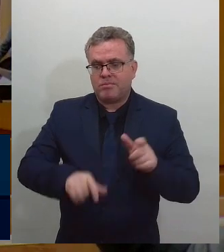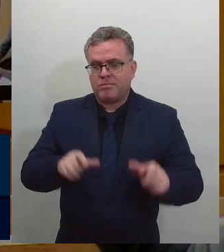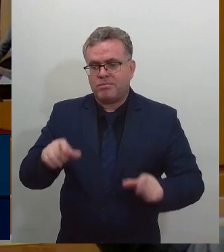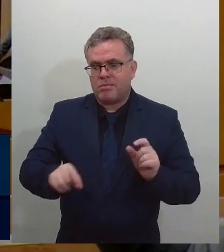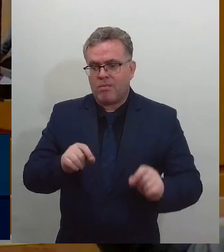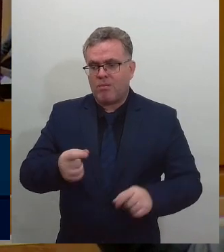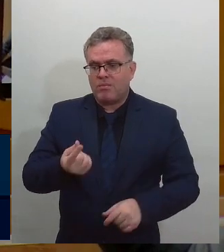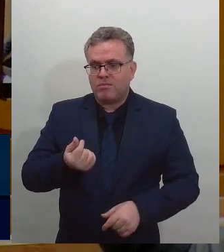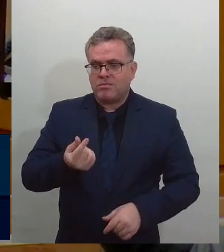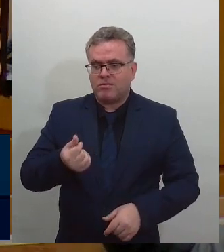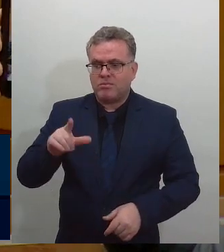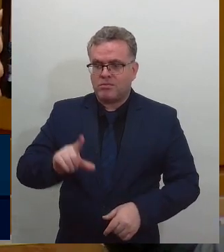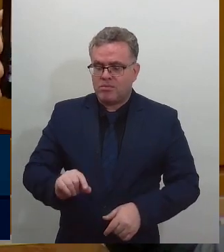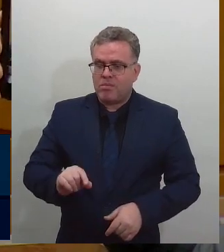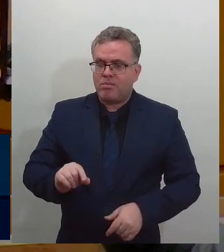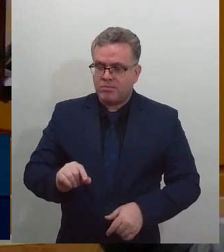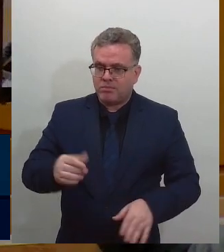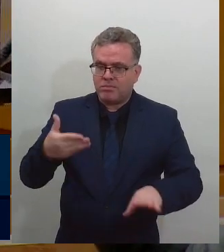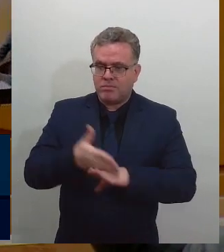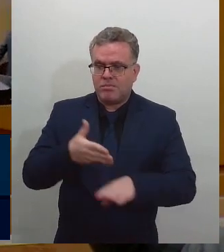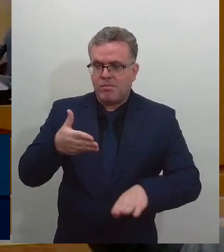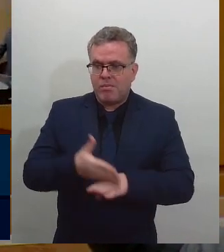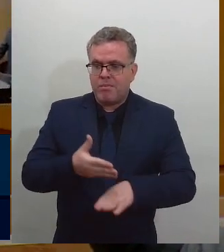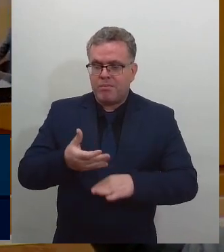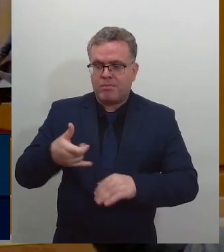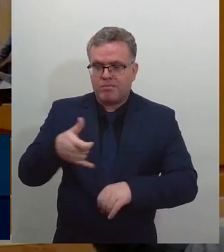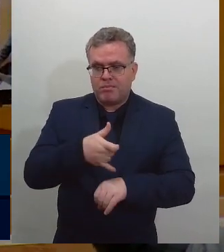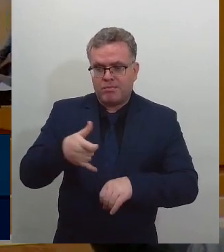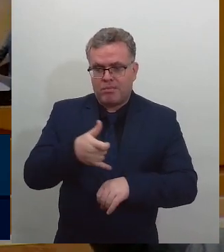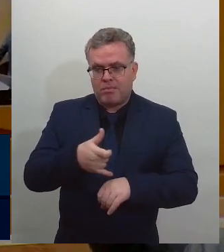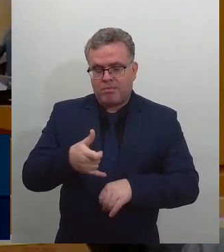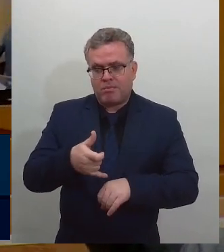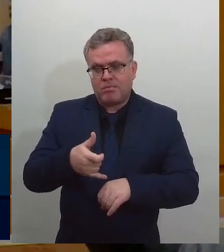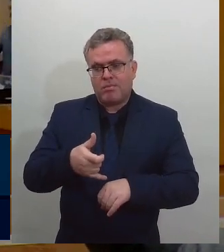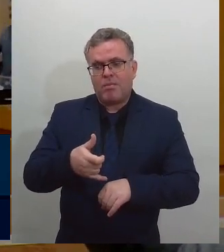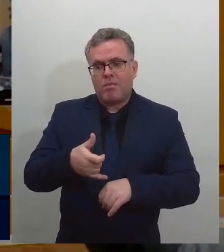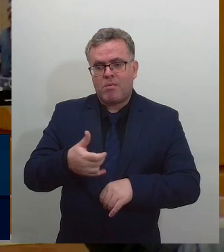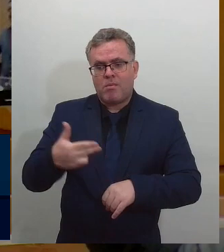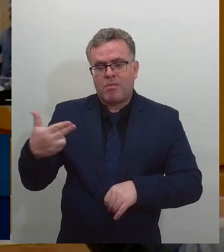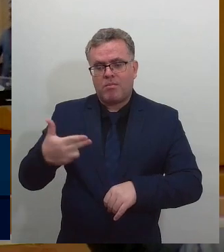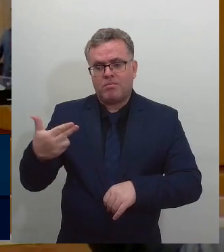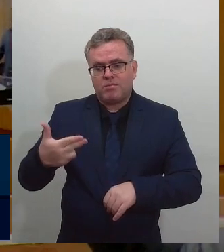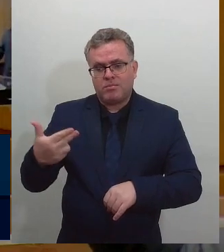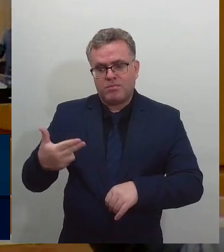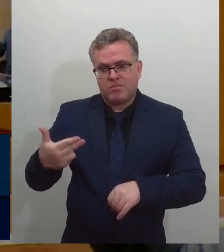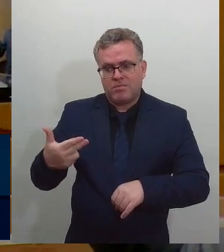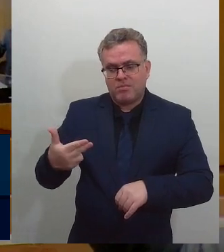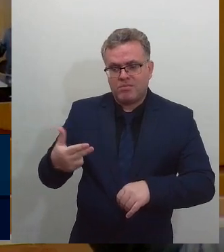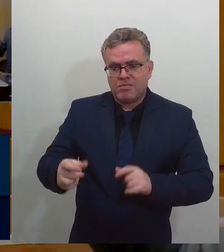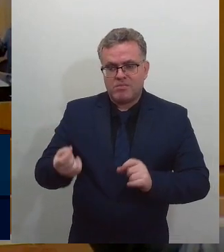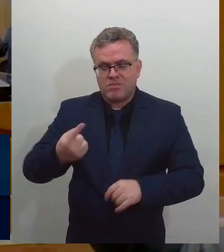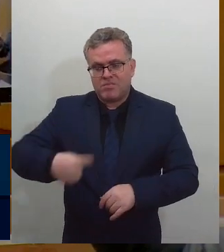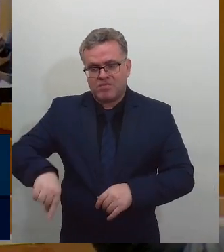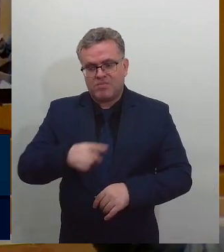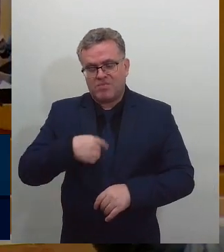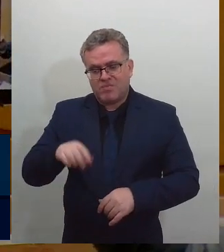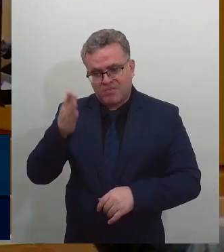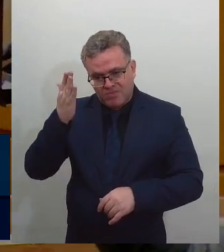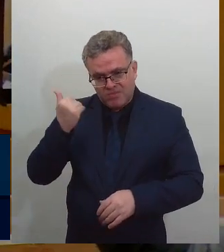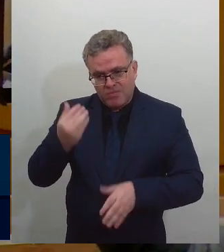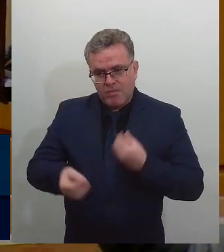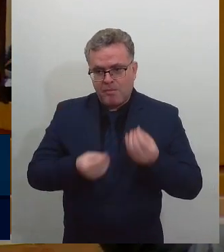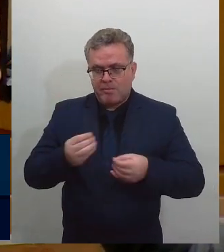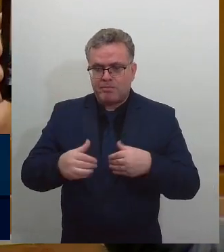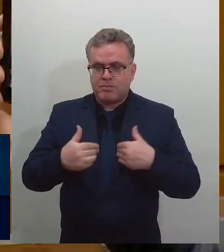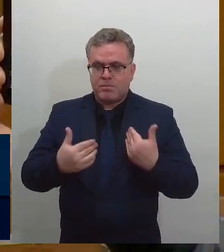acessível do óleo do cannabis, onde nós sabemos que as pessoas que utilizam esse medicamento,